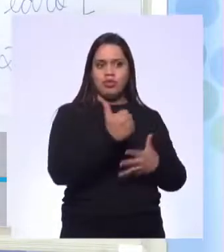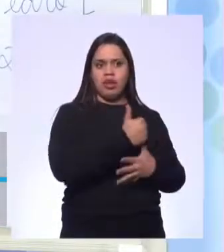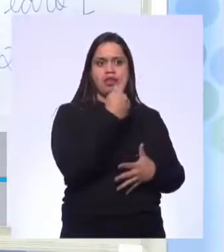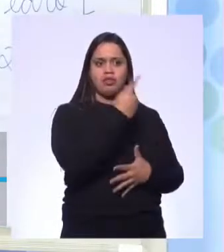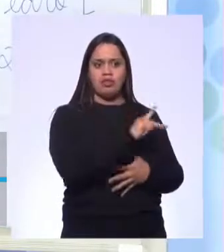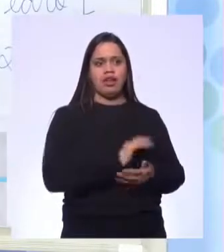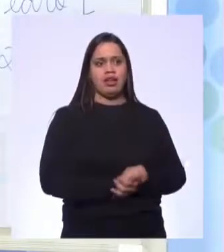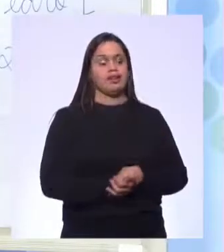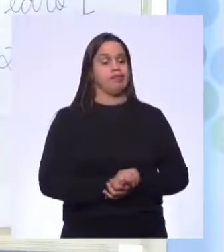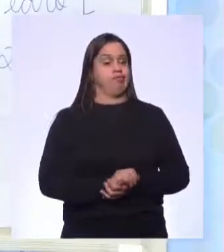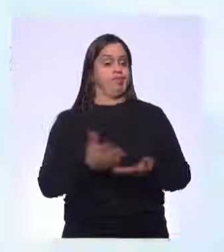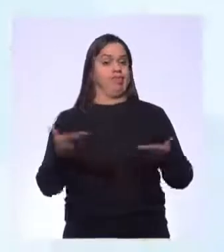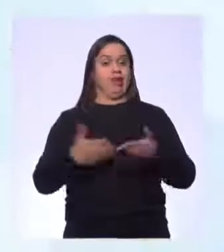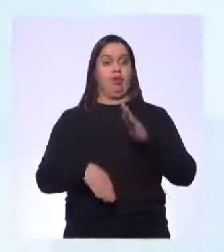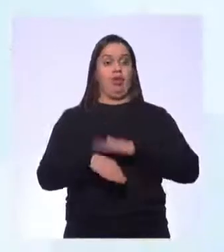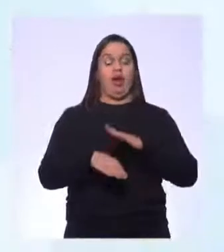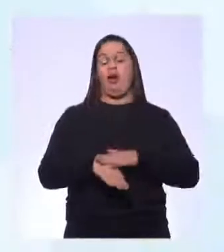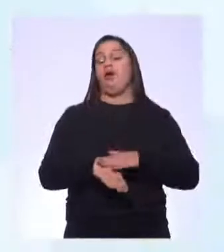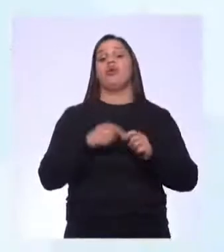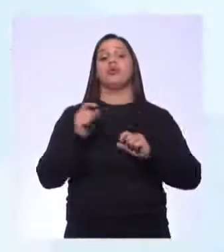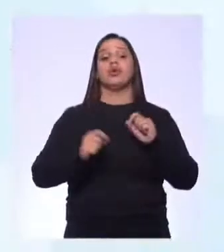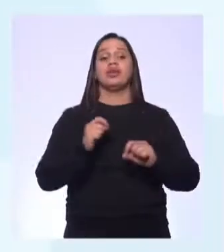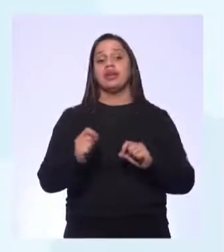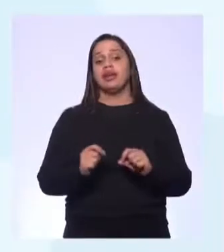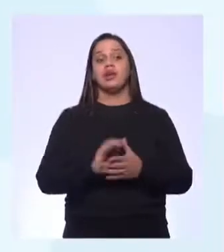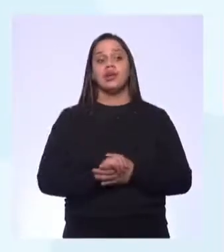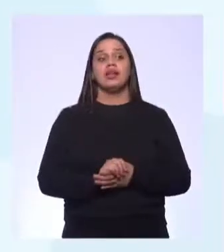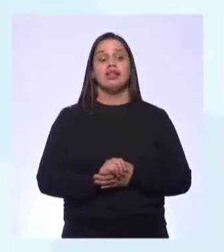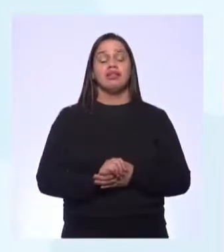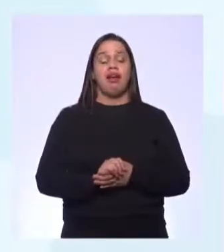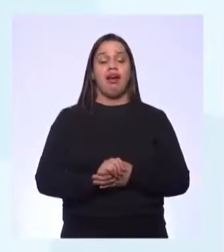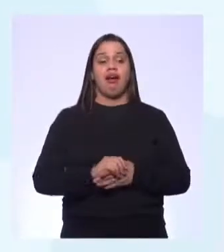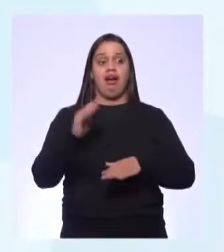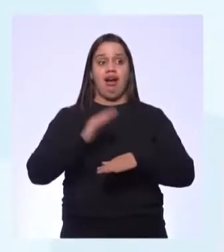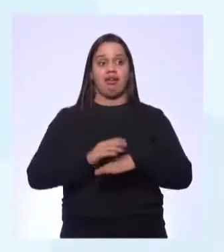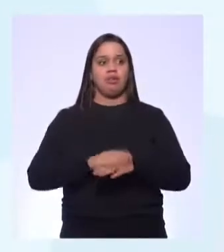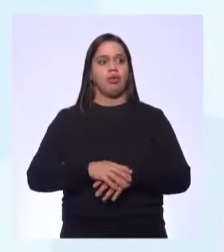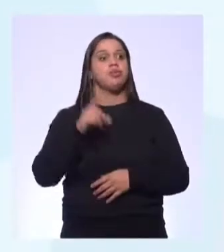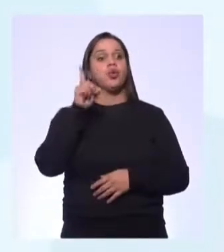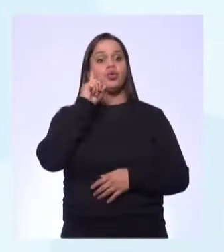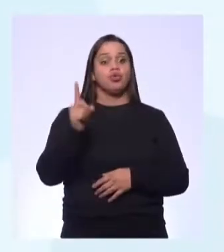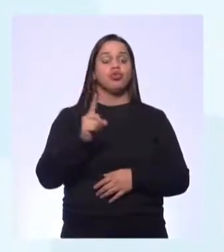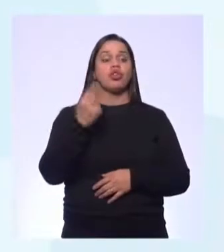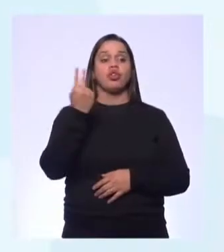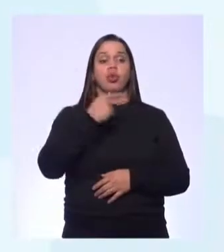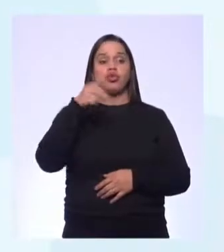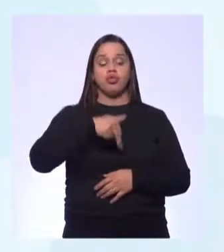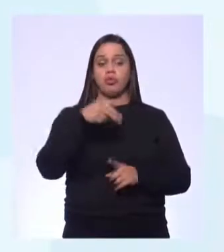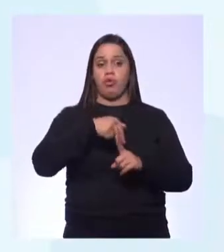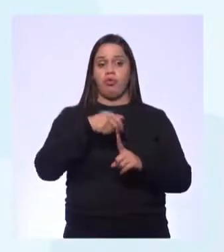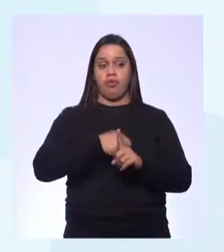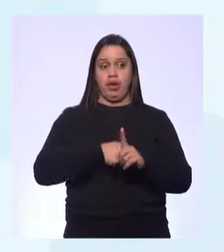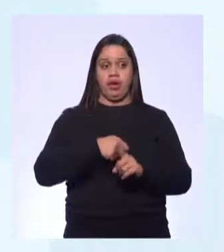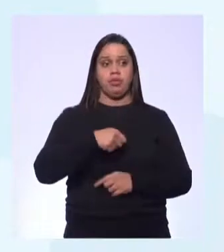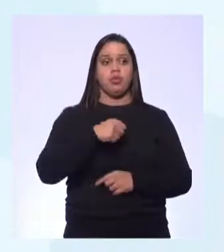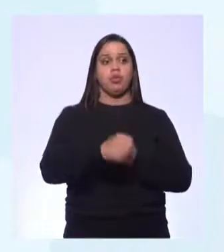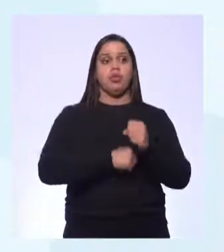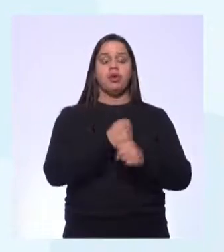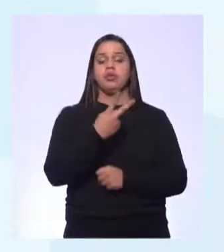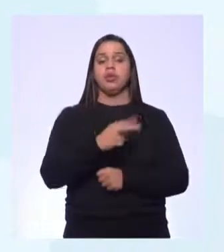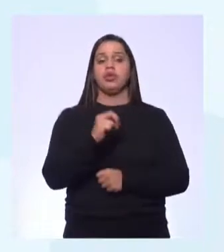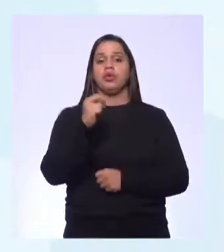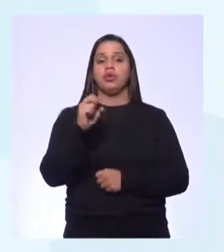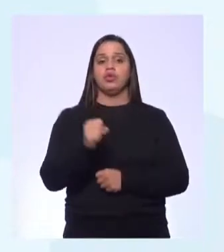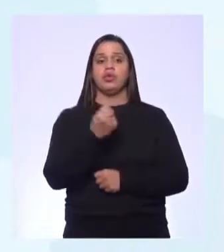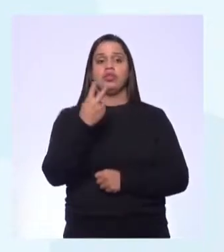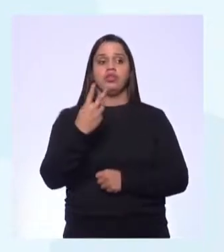para vocês. Então, vamos lá. No dia 2 de novembro de 1823, começou